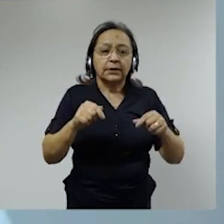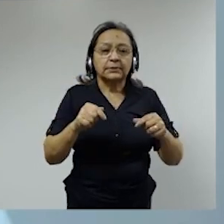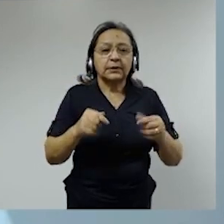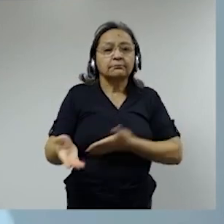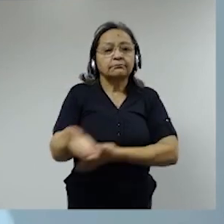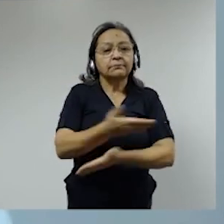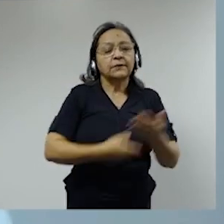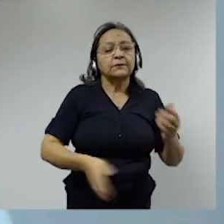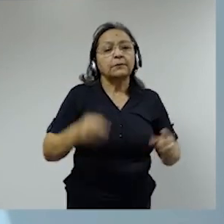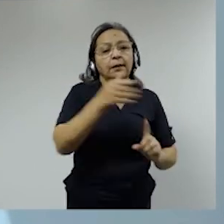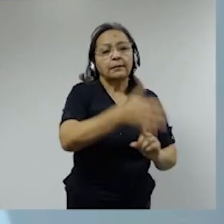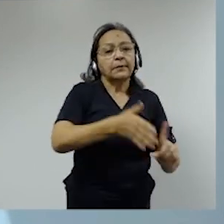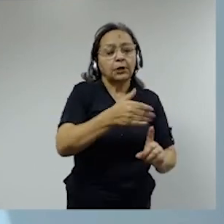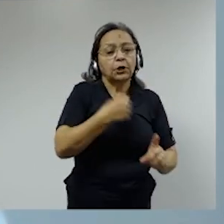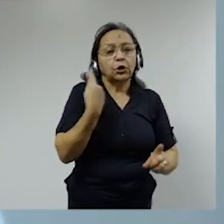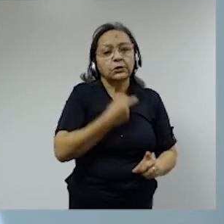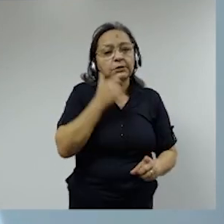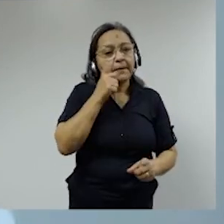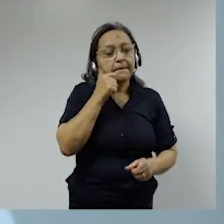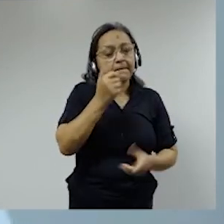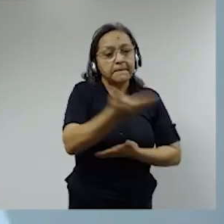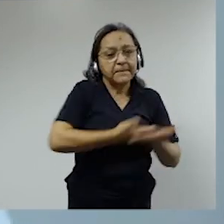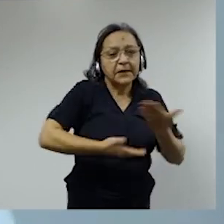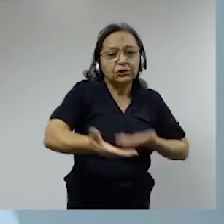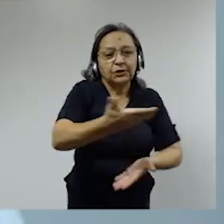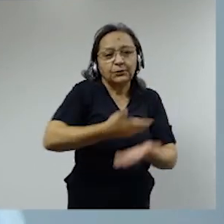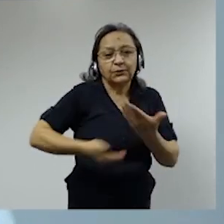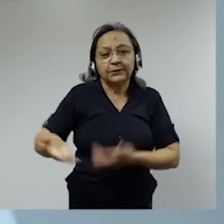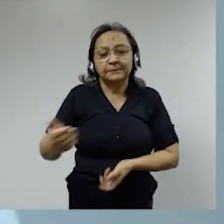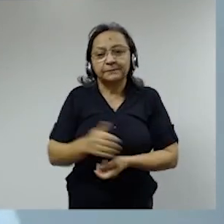a palavra à nossa mediadora.